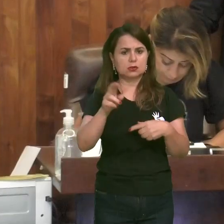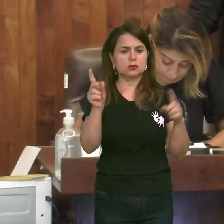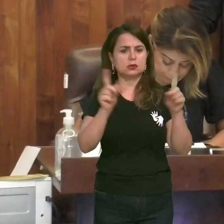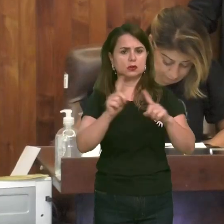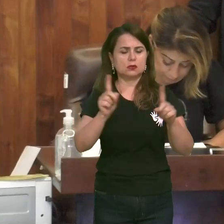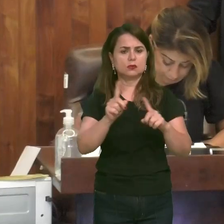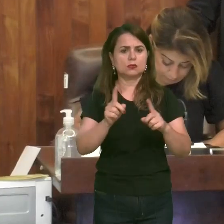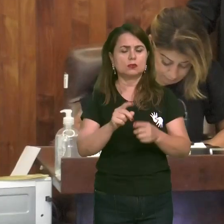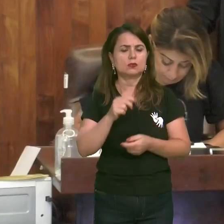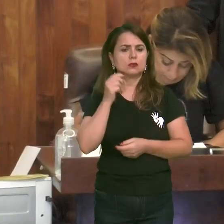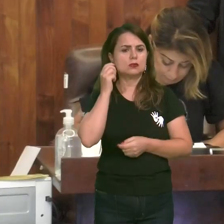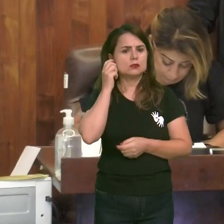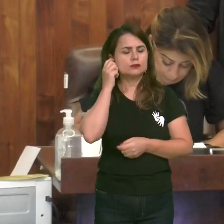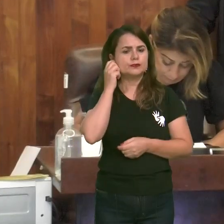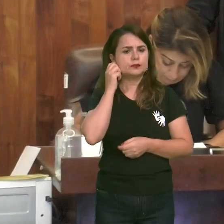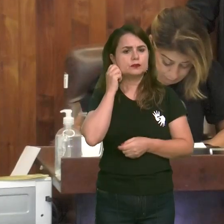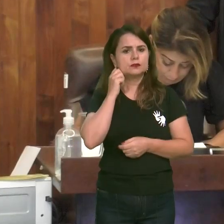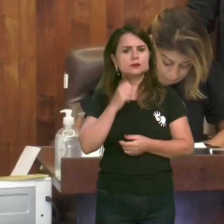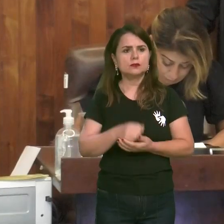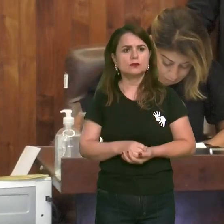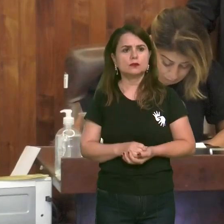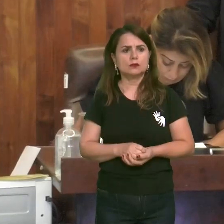responderão não